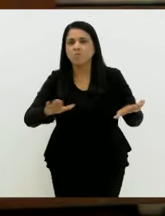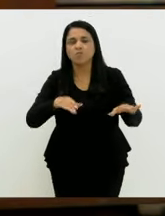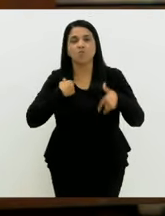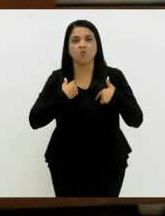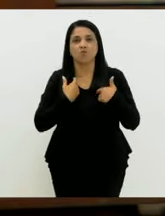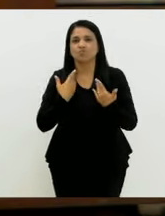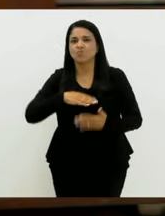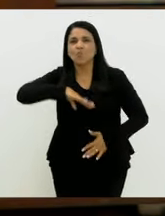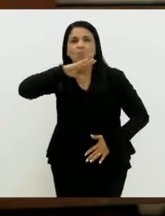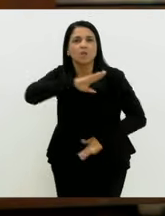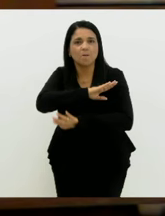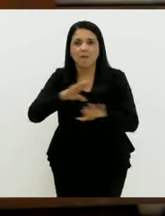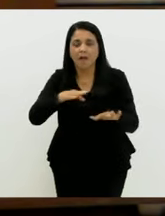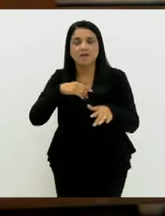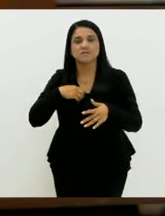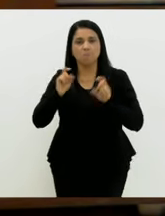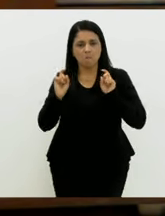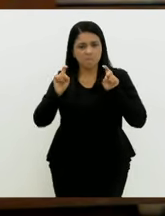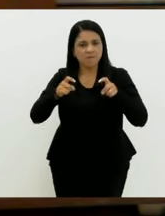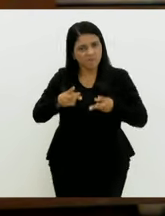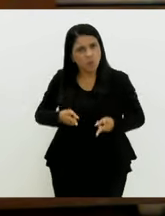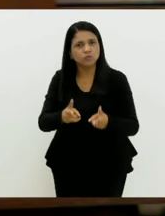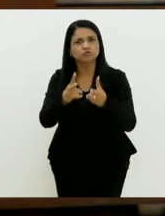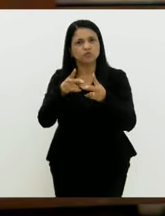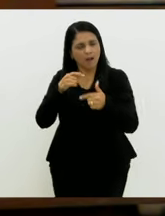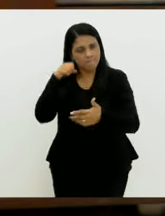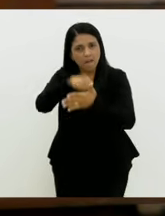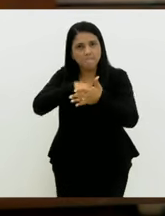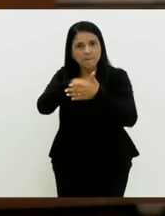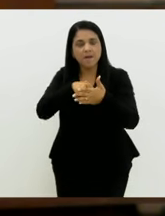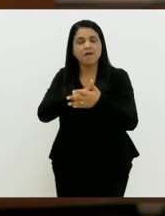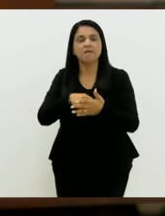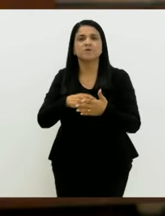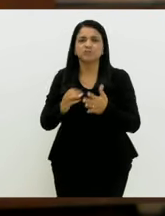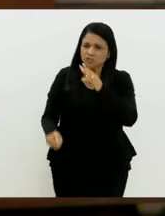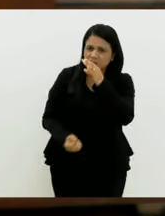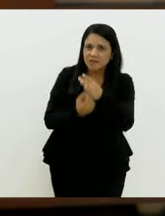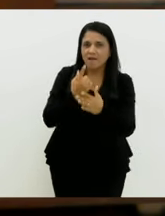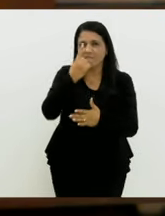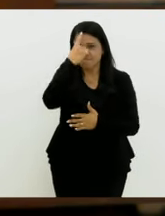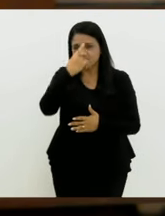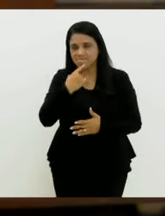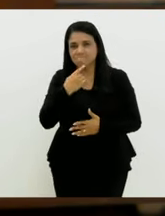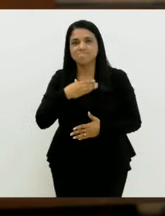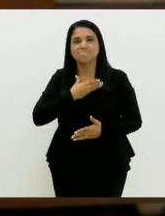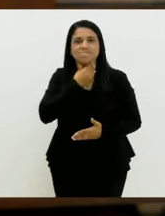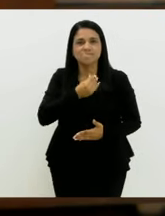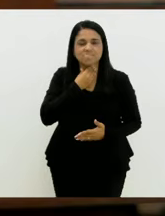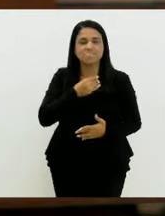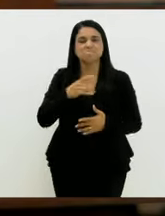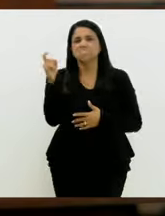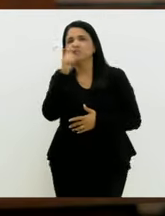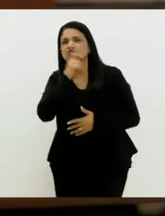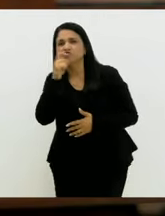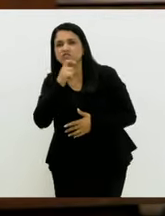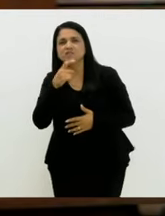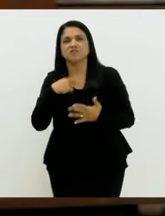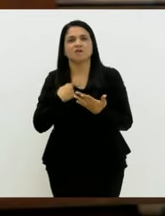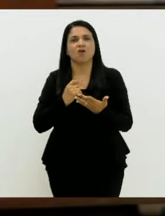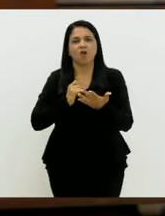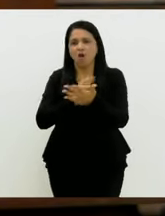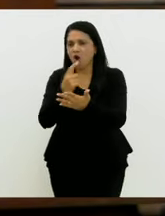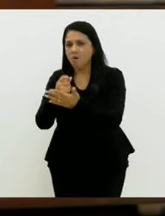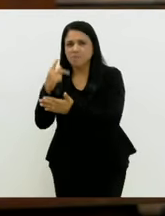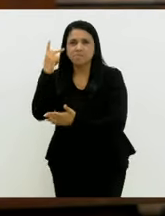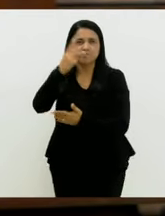nosso mandato não vai parar de fazer esse enfrentamento. Pode criar fake, pode criar mentira, pode fazer o que for. Comprar os políticos que topam